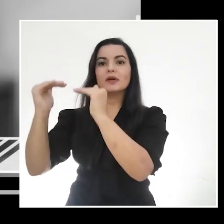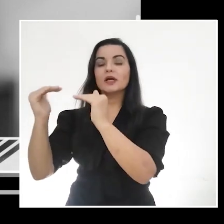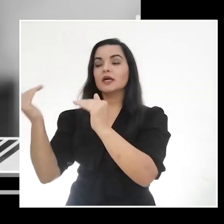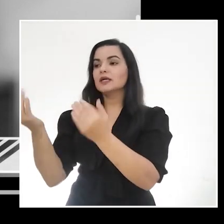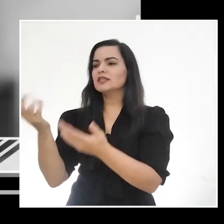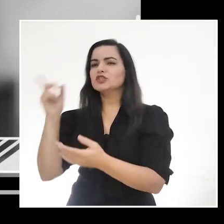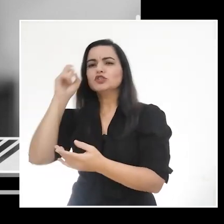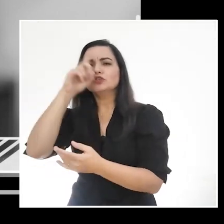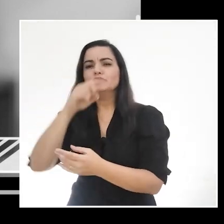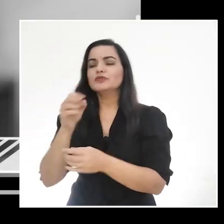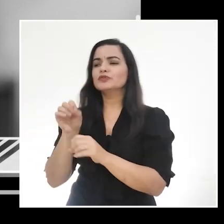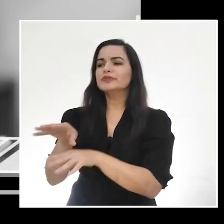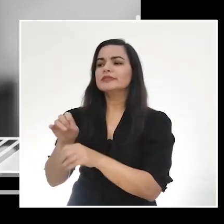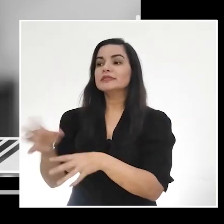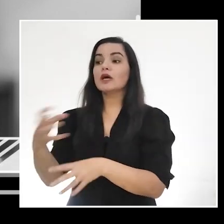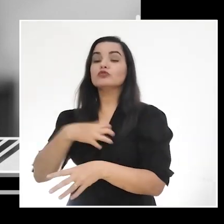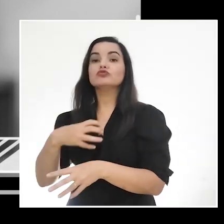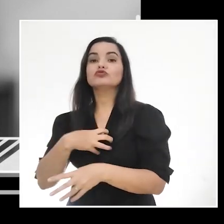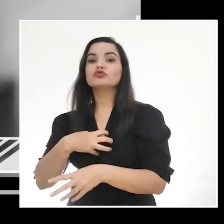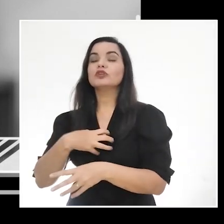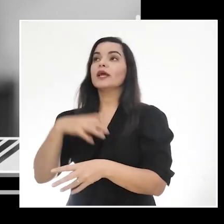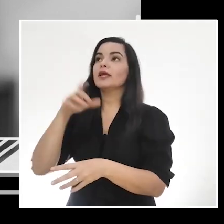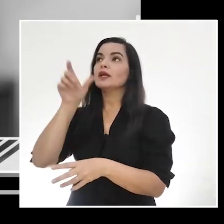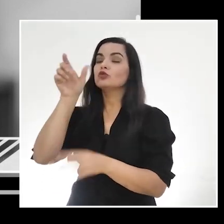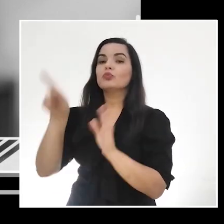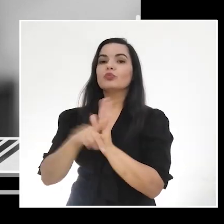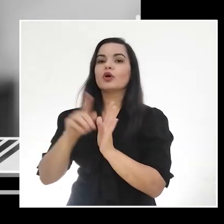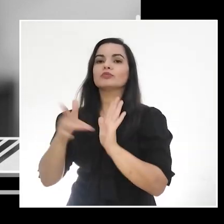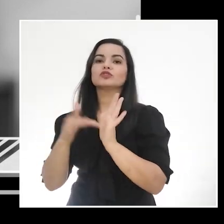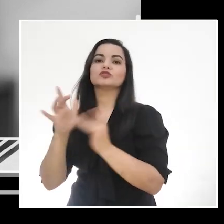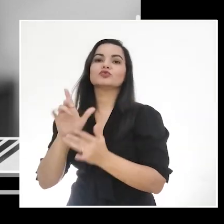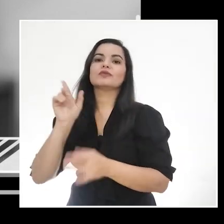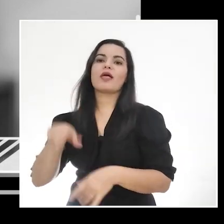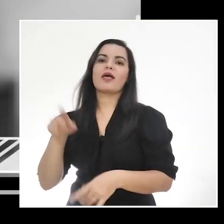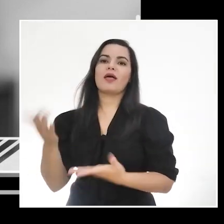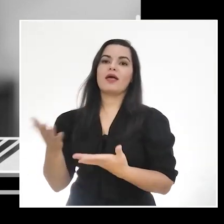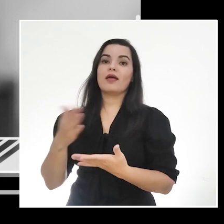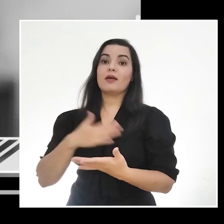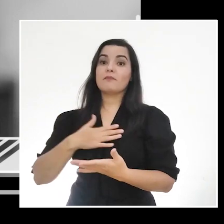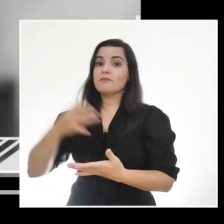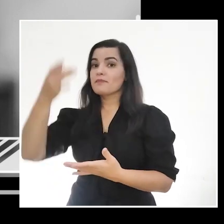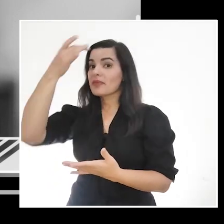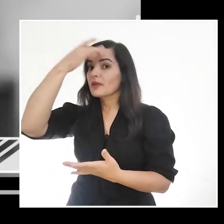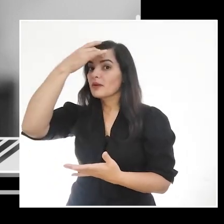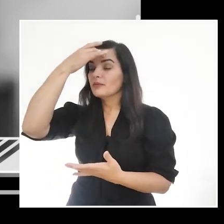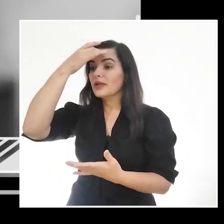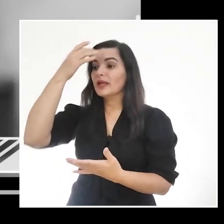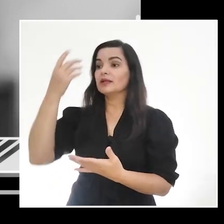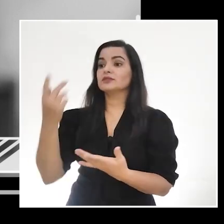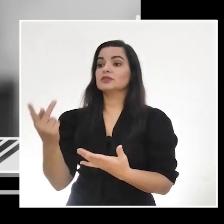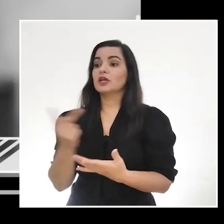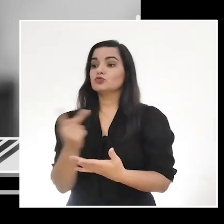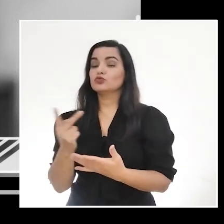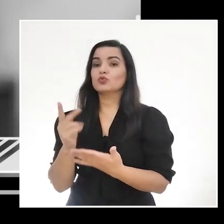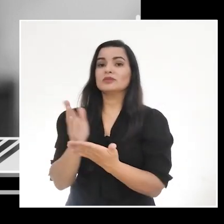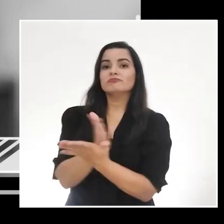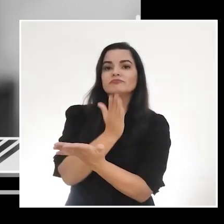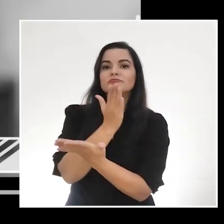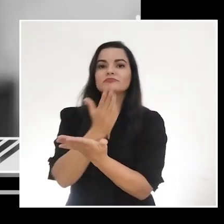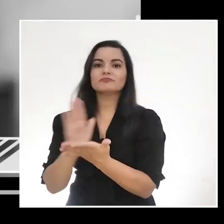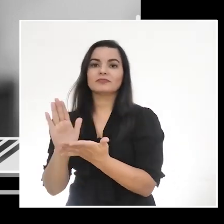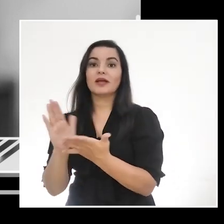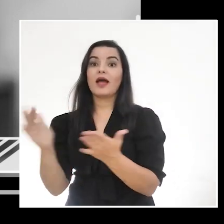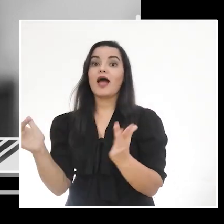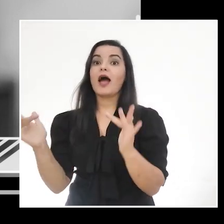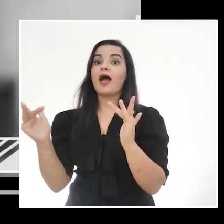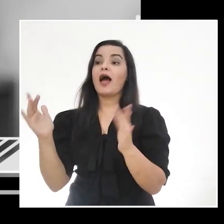onde elas deviam ir, de formar líderes com o coração e a mente de Jesus. Mas eu não entendia como fazer isso, e na